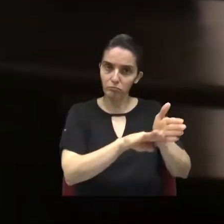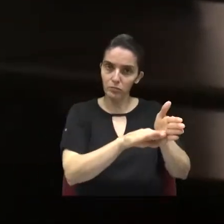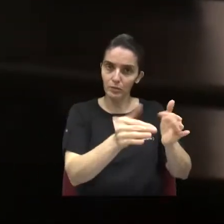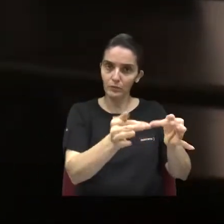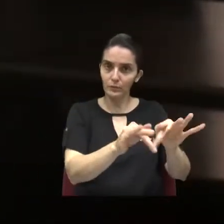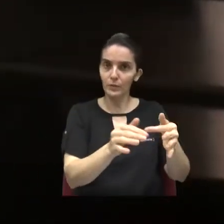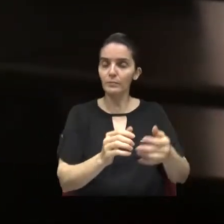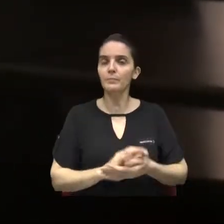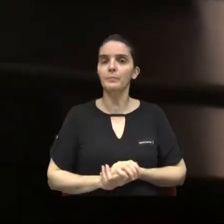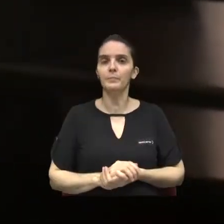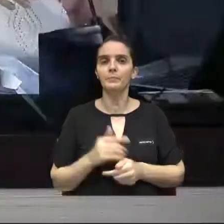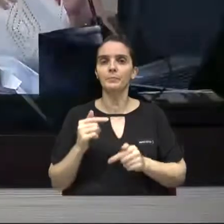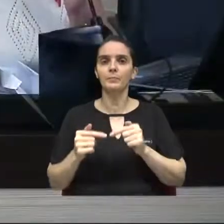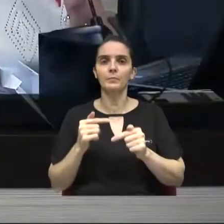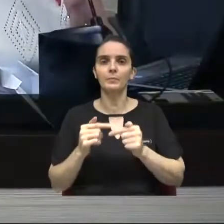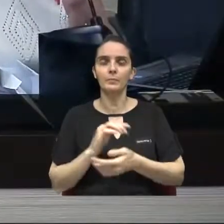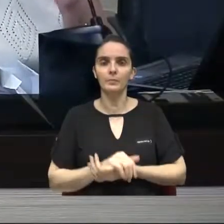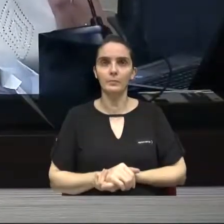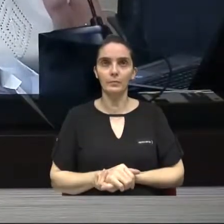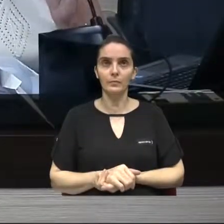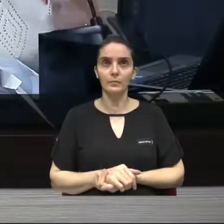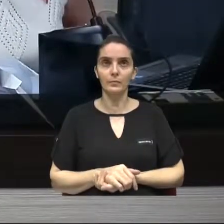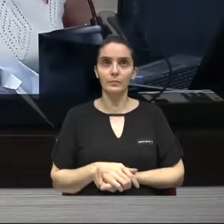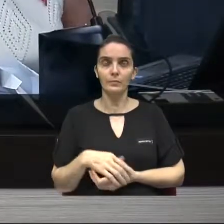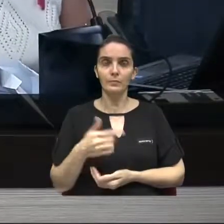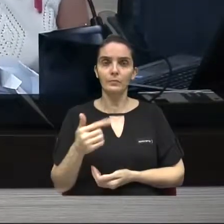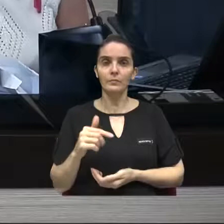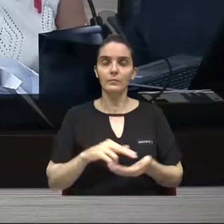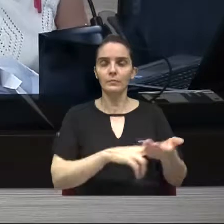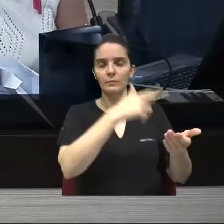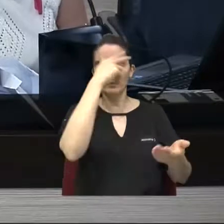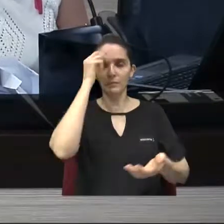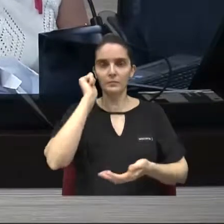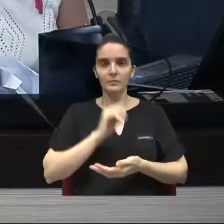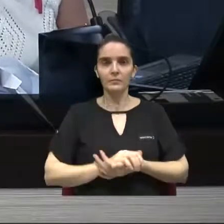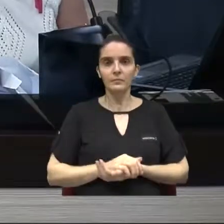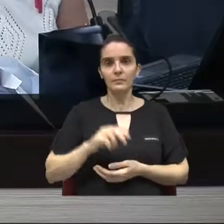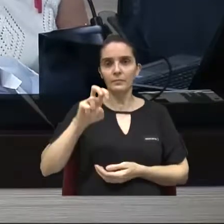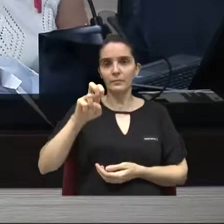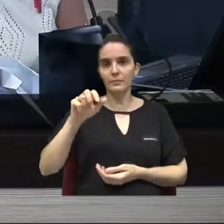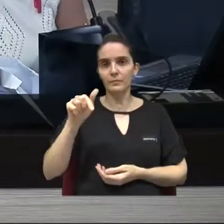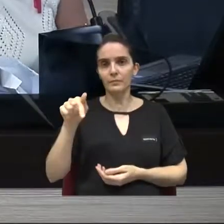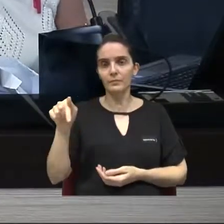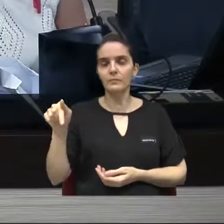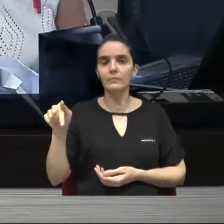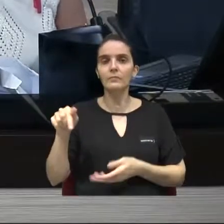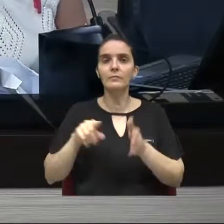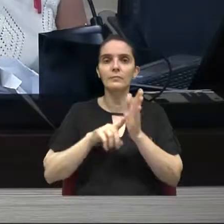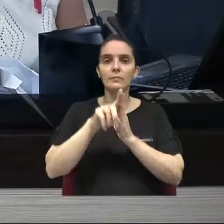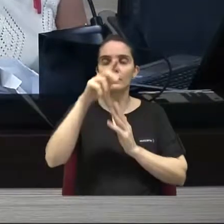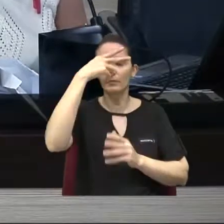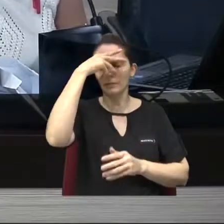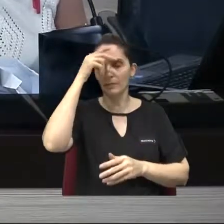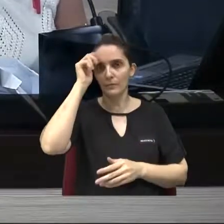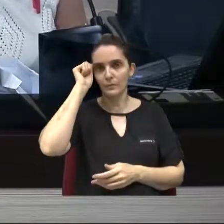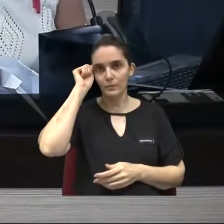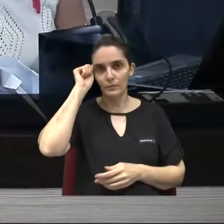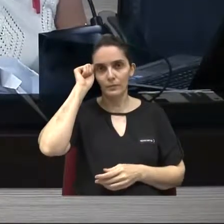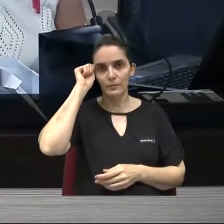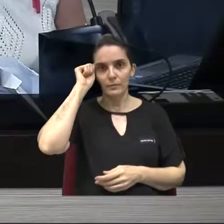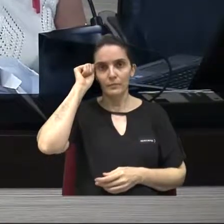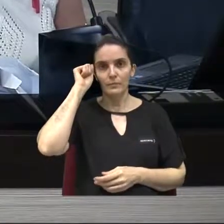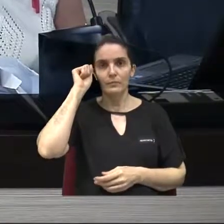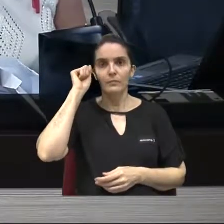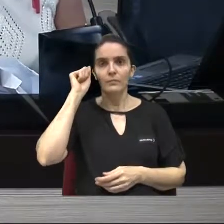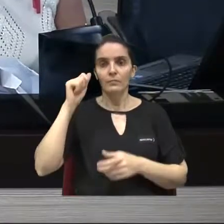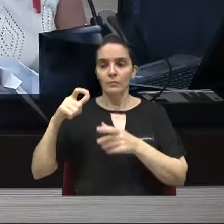presidente. Continua em discussão. Não havendo a executivo. 577 requer informações ao Poder Executivo sobre os